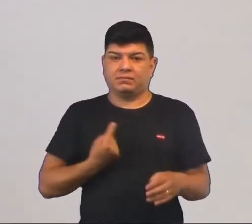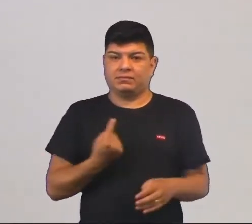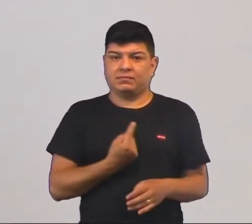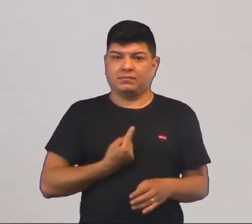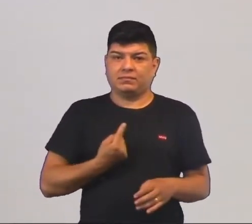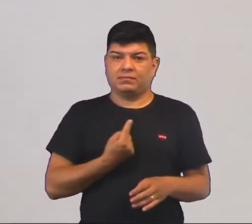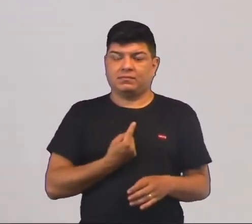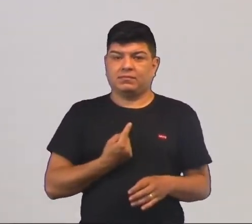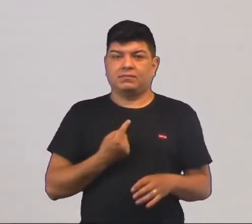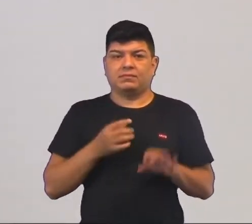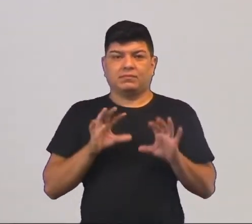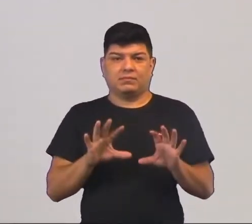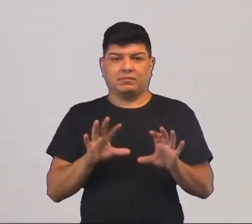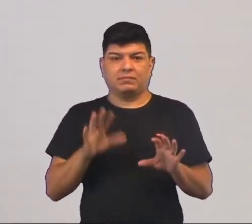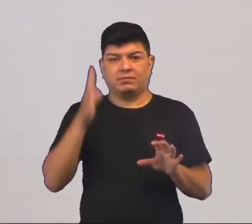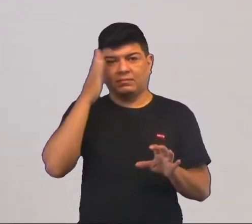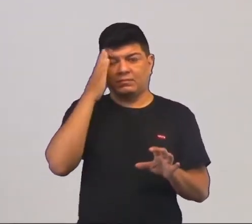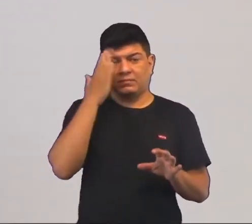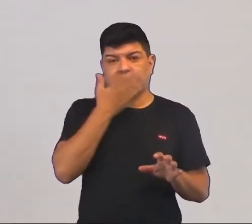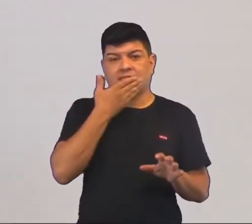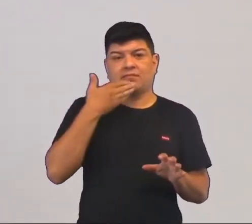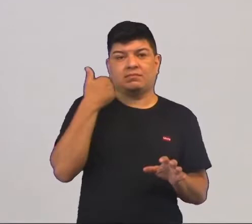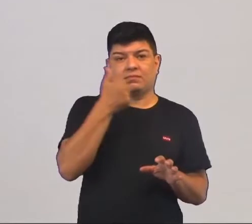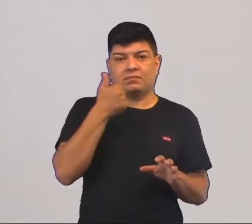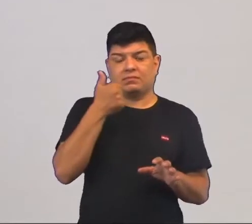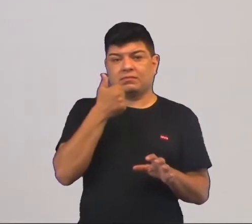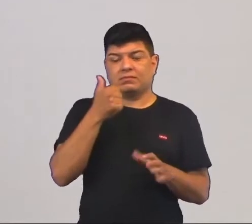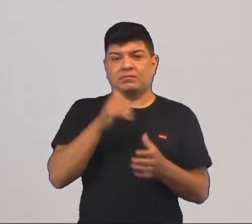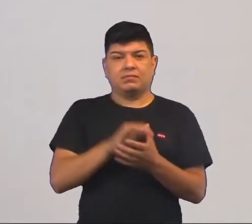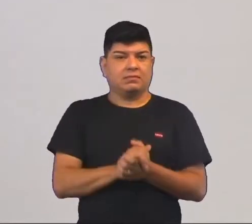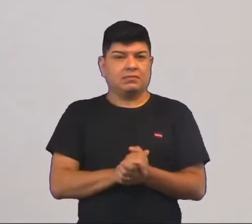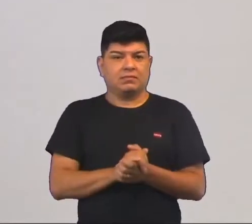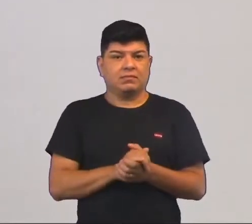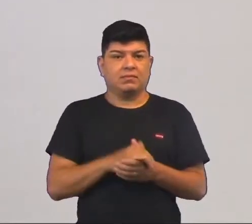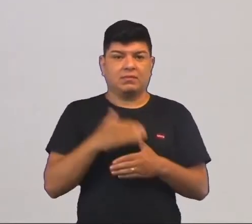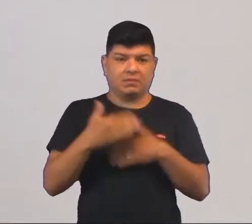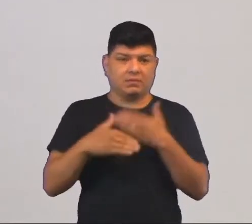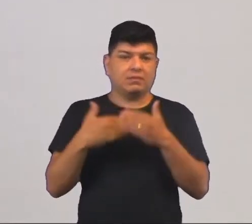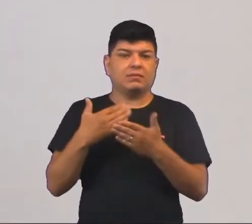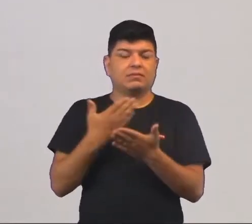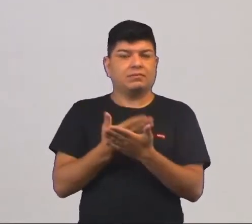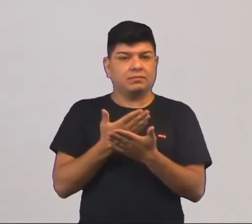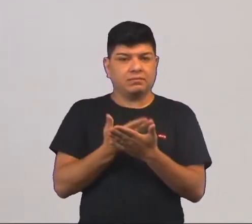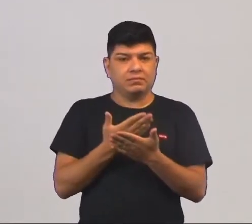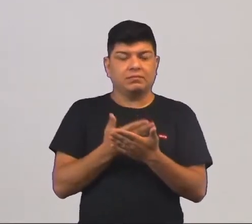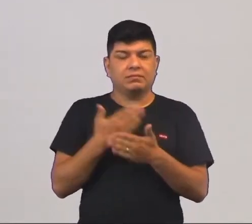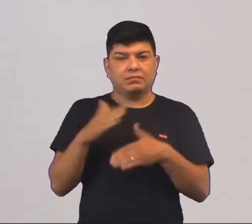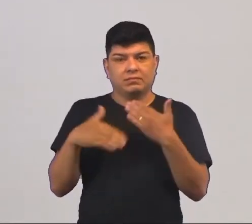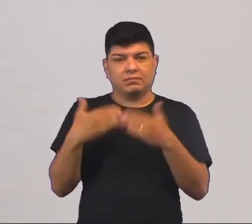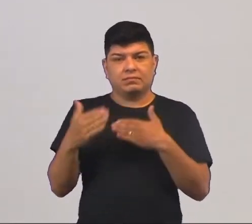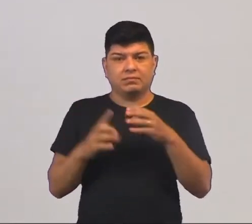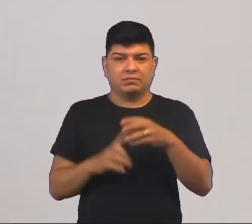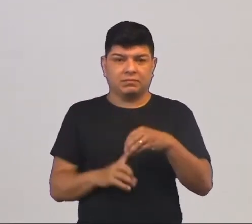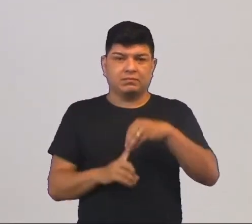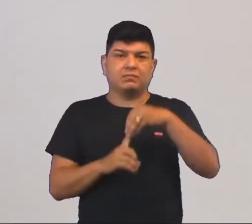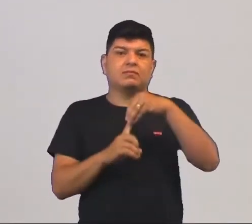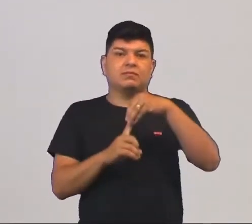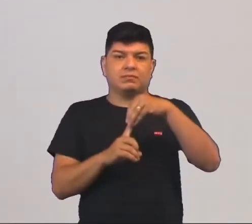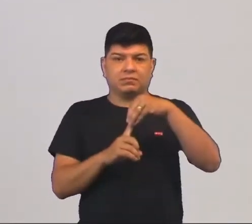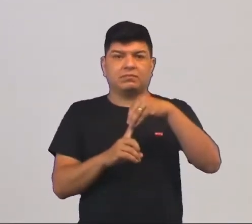individualismo, Claro que isso a gente vai entender melhor, ao longo das aulas, como um processo de